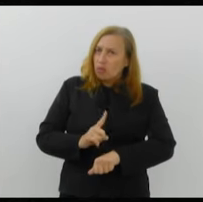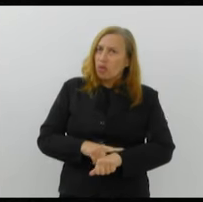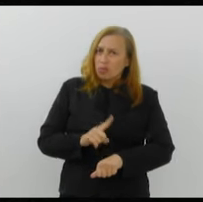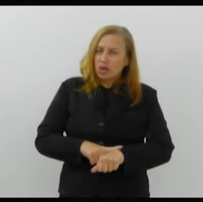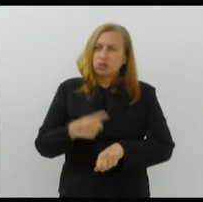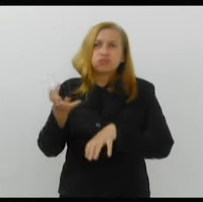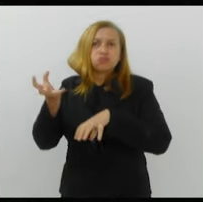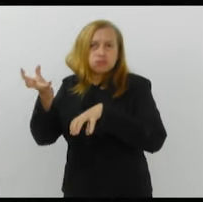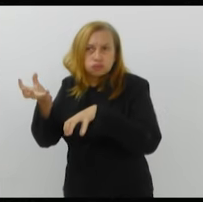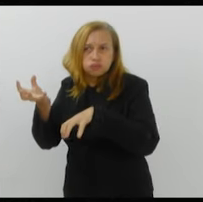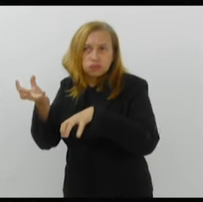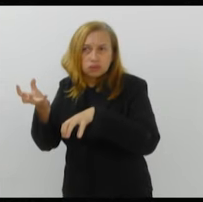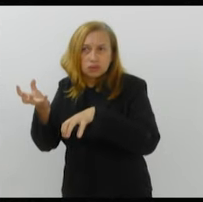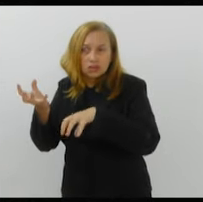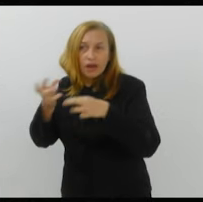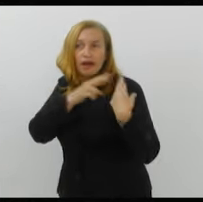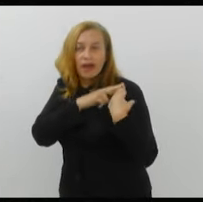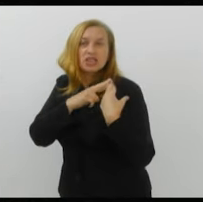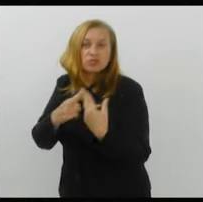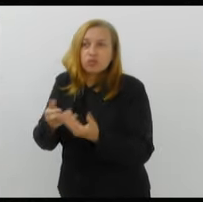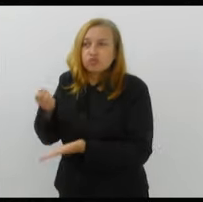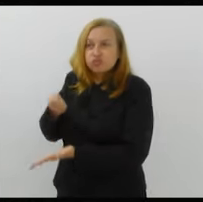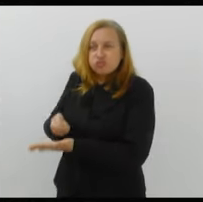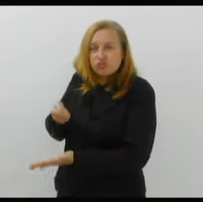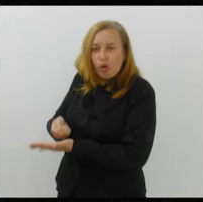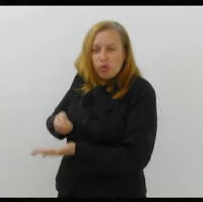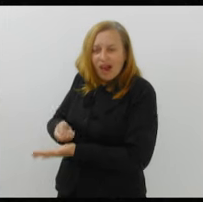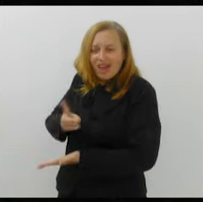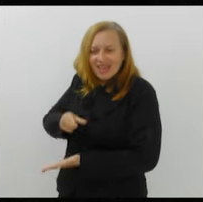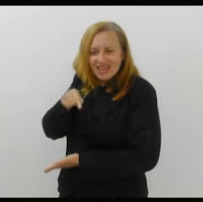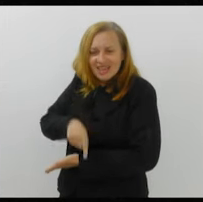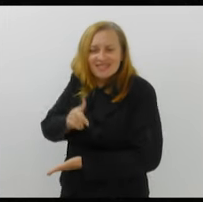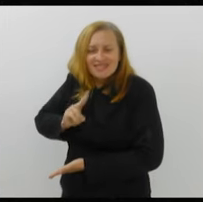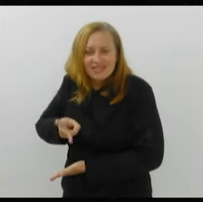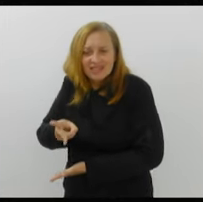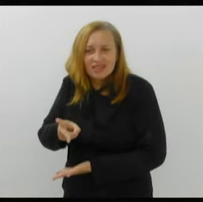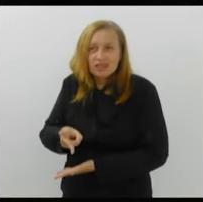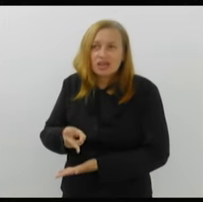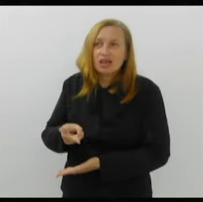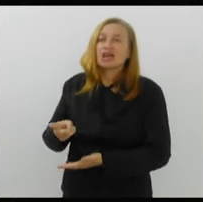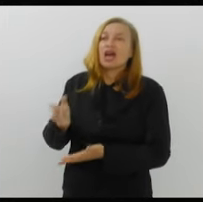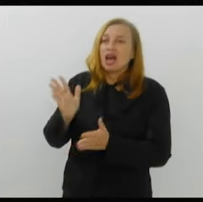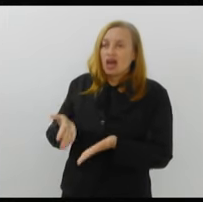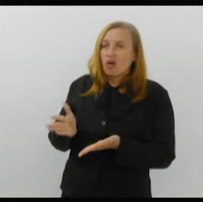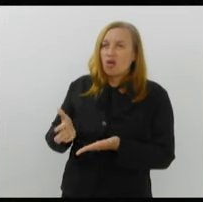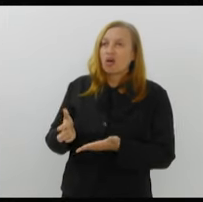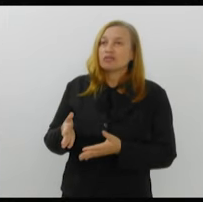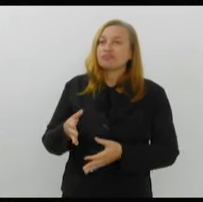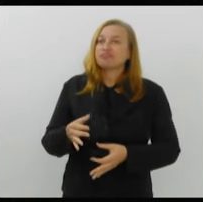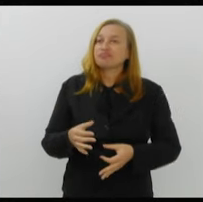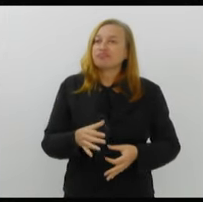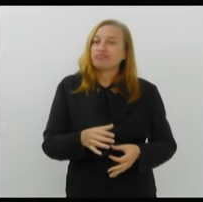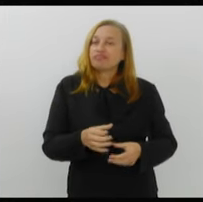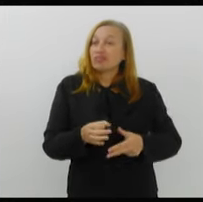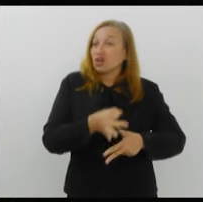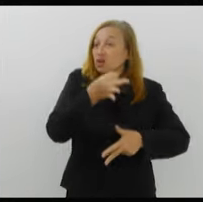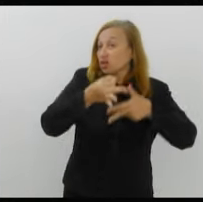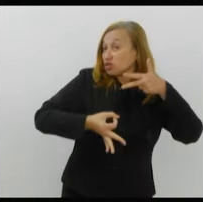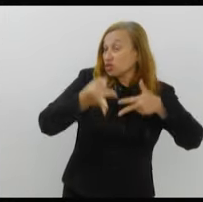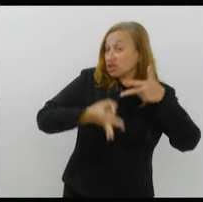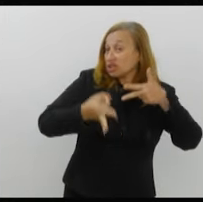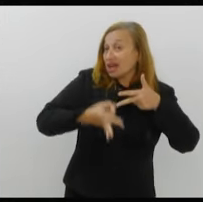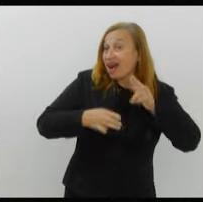Congresso trazer essa responsabilidade, eu tenho cobrado isso aqui constantemente. É hora do Judiciário nos ajudar a